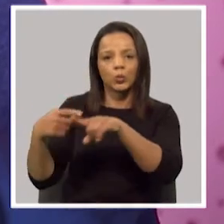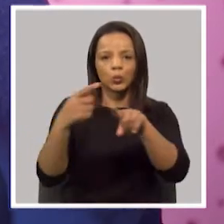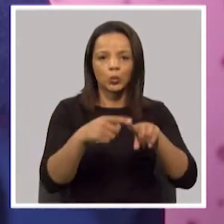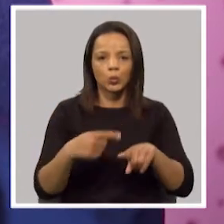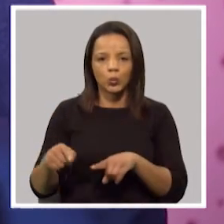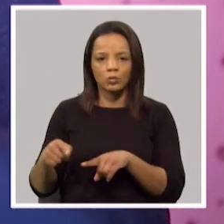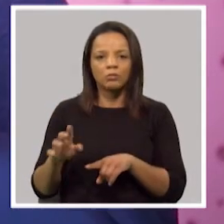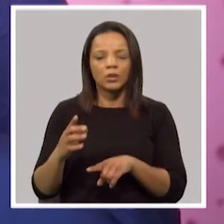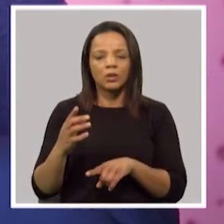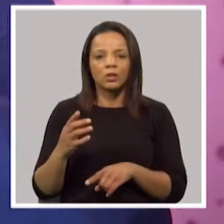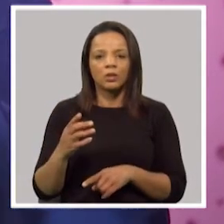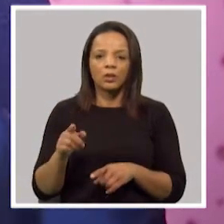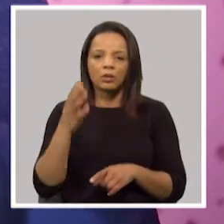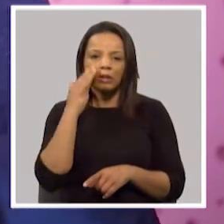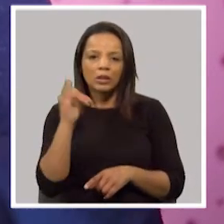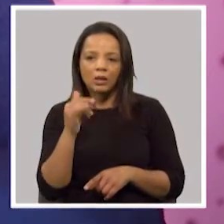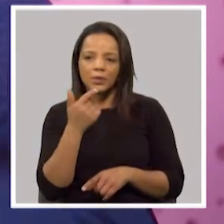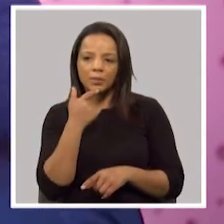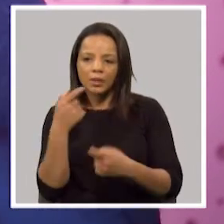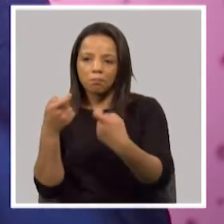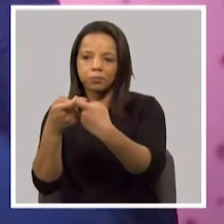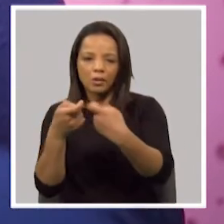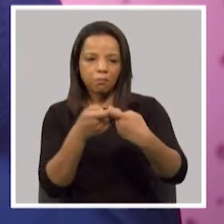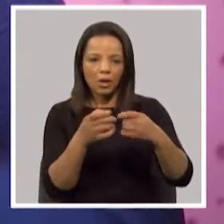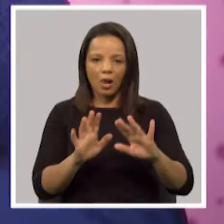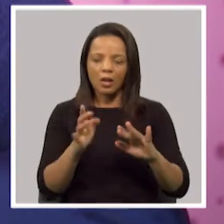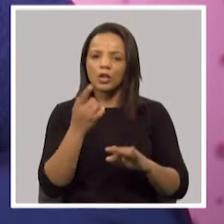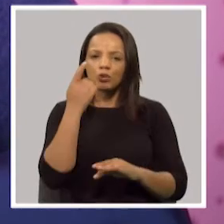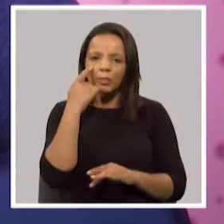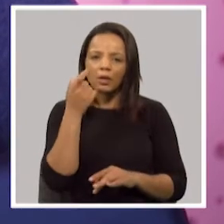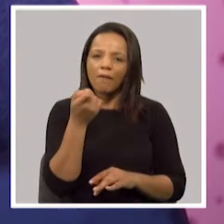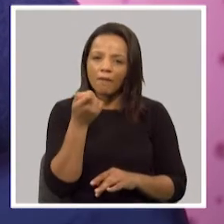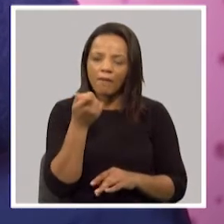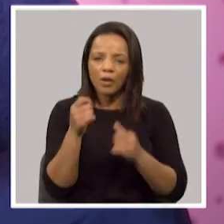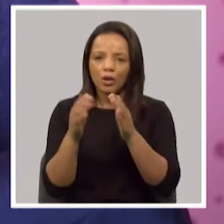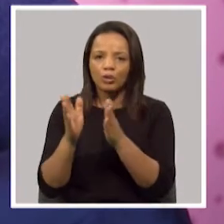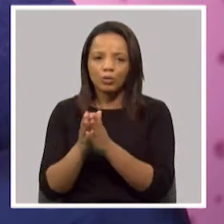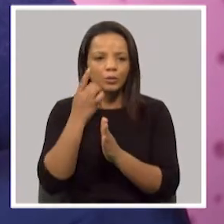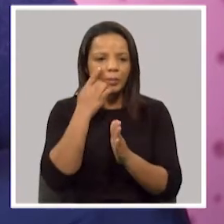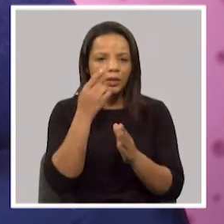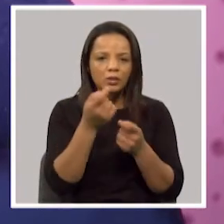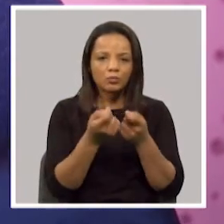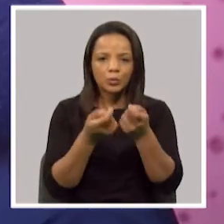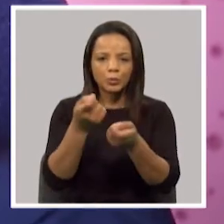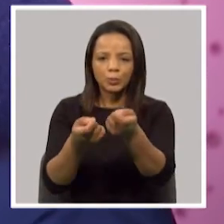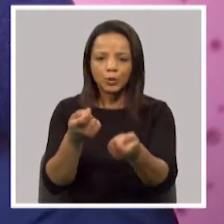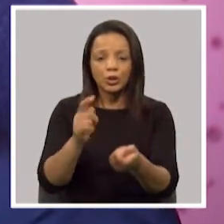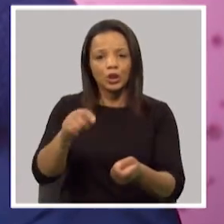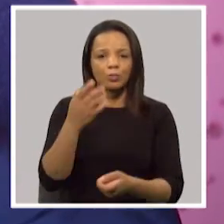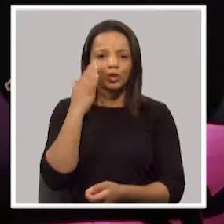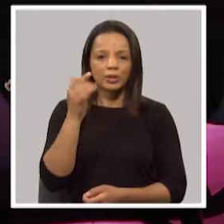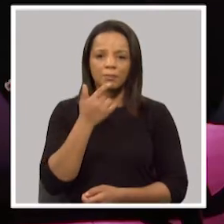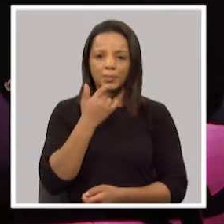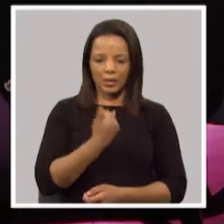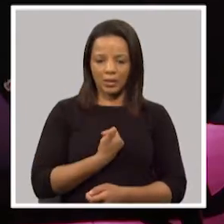estilo, tentar perceber onde é que nos encaixamos, mas primeiro experimentar um pouco de tudo e depois tentar encontrar a nossa